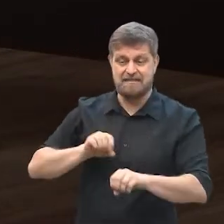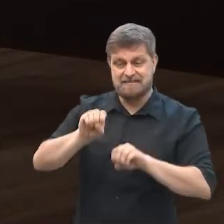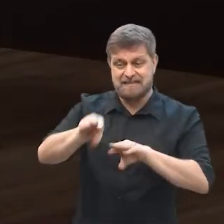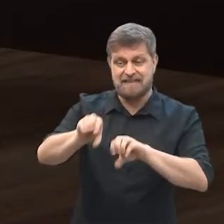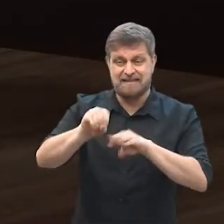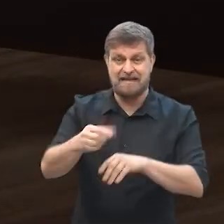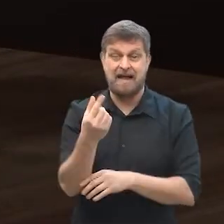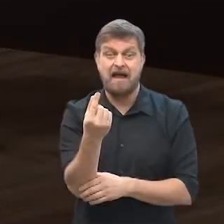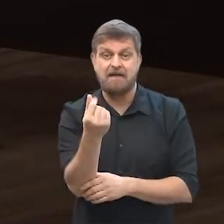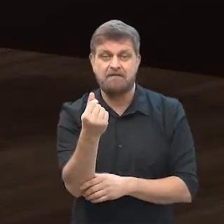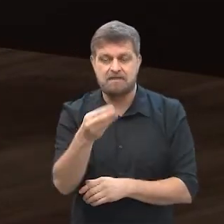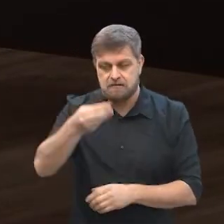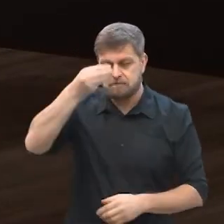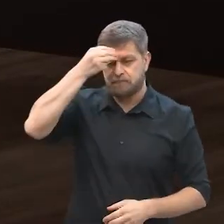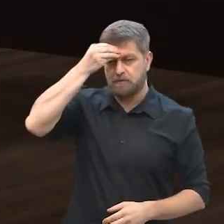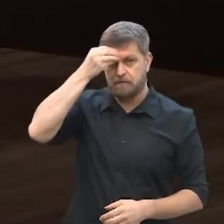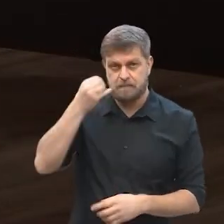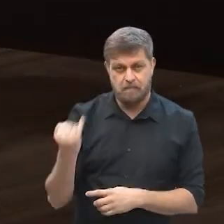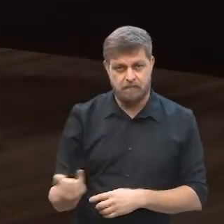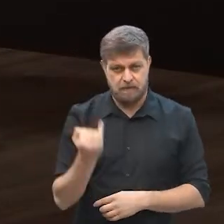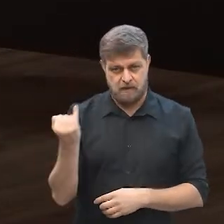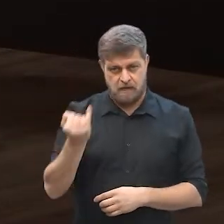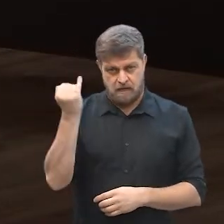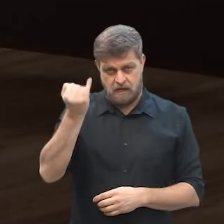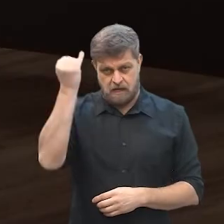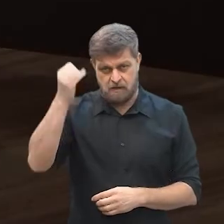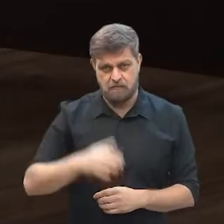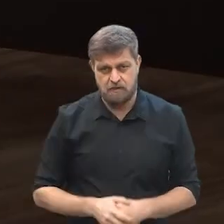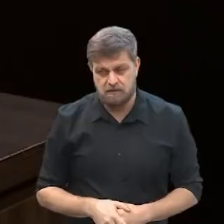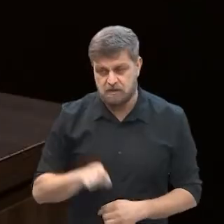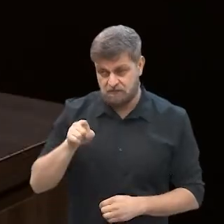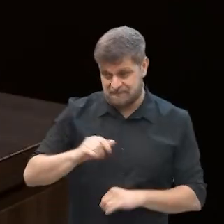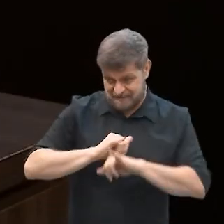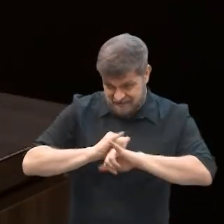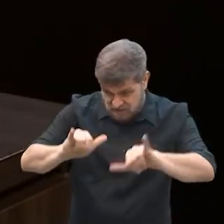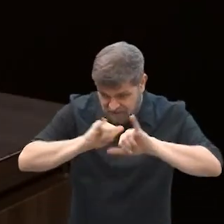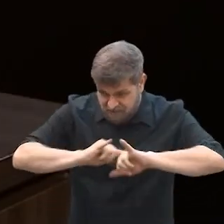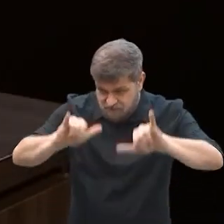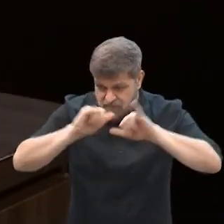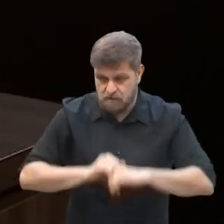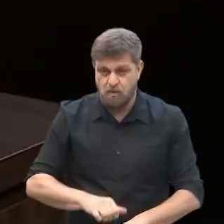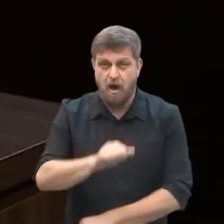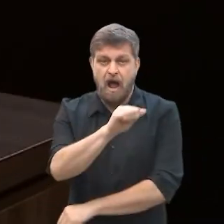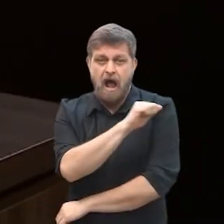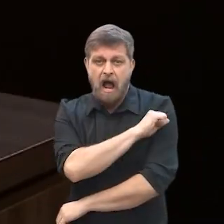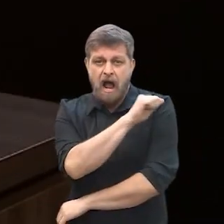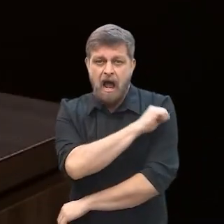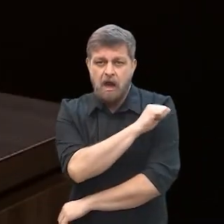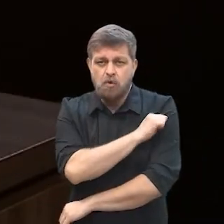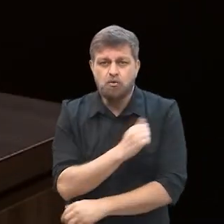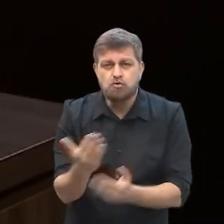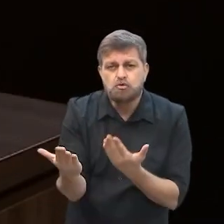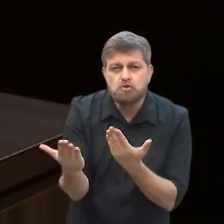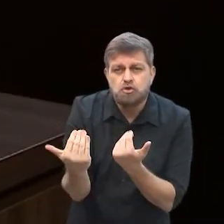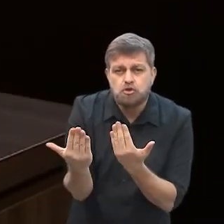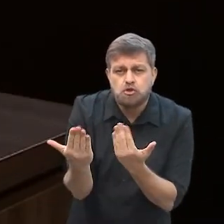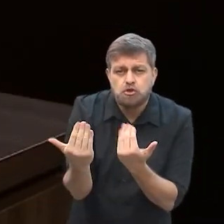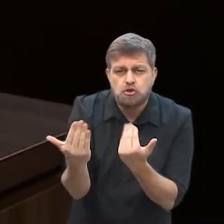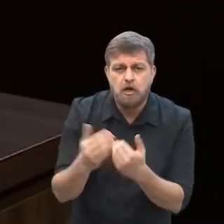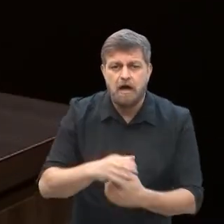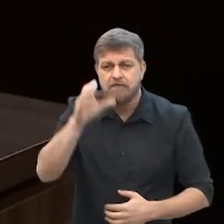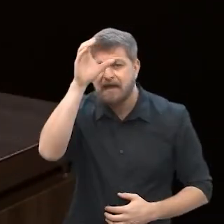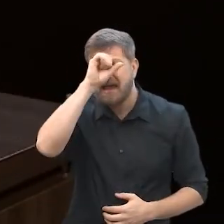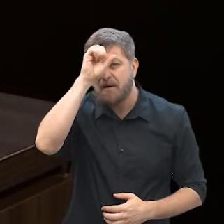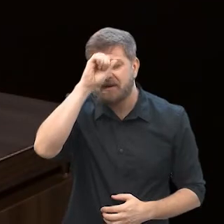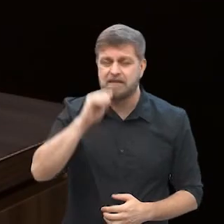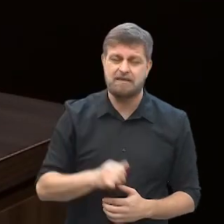Neste caso, é importante que ela seja ensinada, como o senhor disse aí, para os alunos bem jovens ainda, aprender,